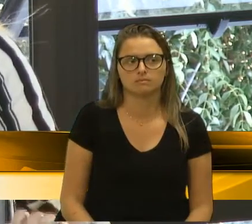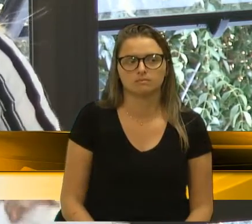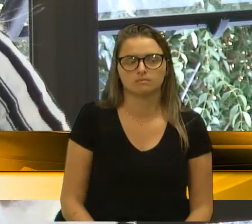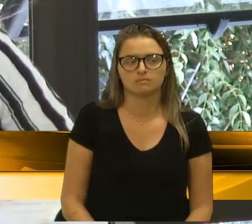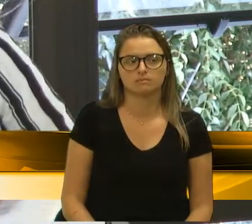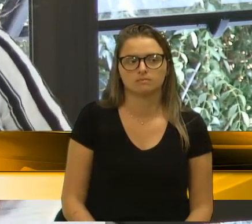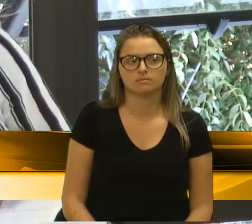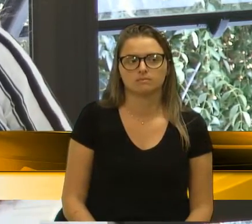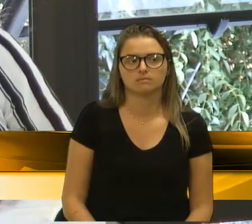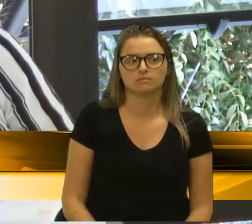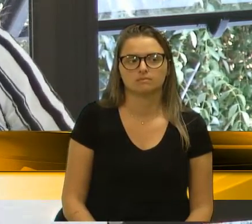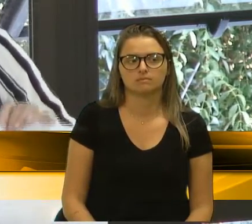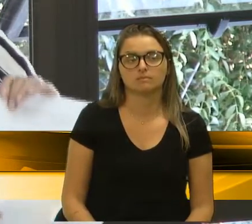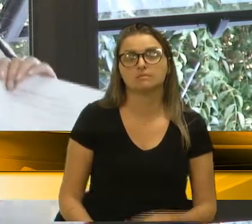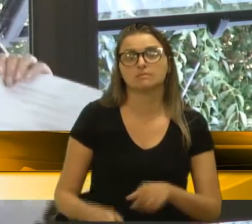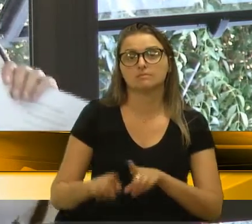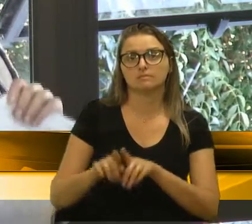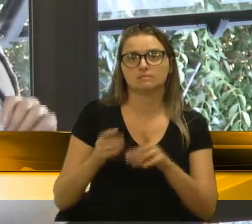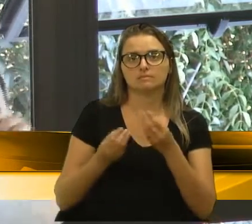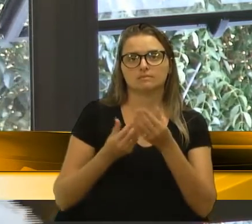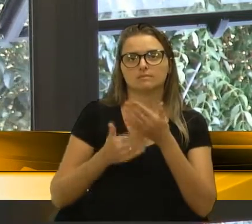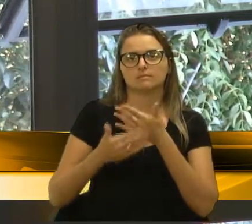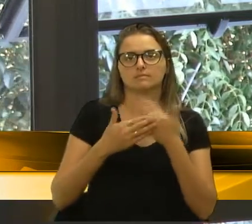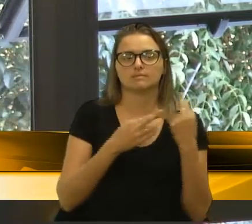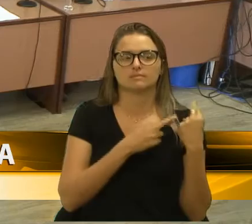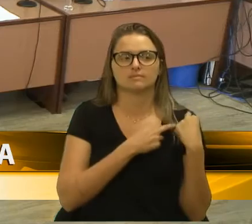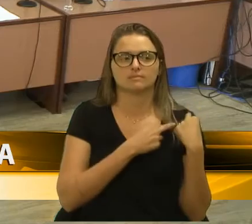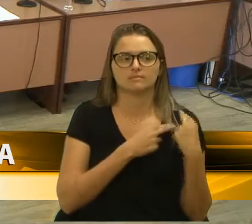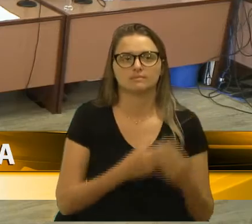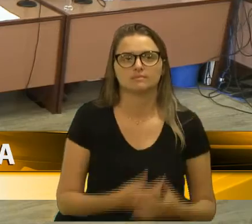constrói uma informação responsável. Tá? Obrigada. Próximo.